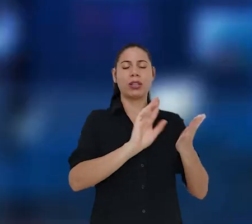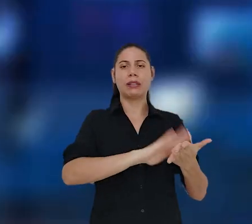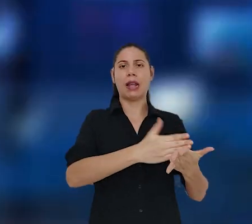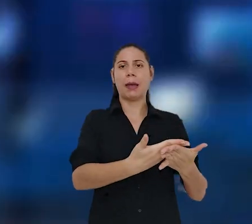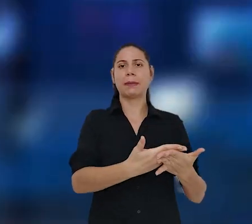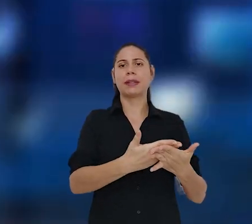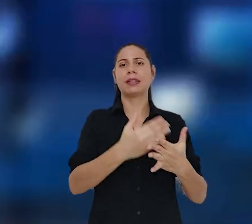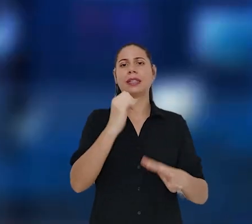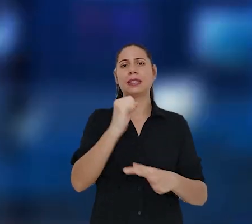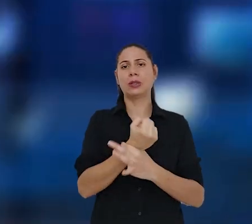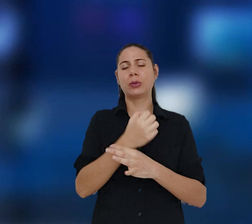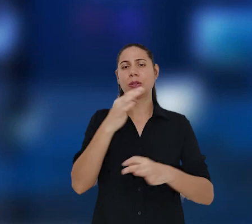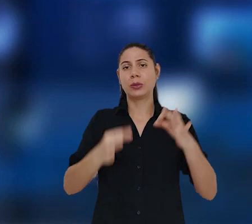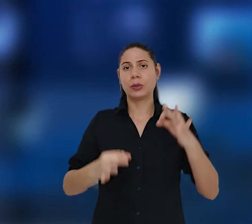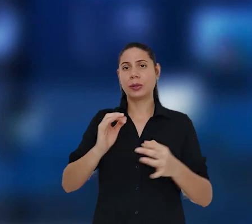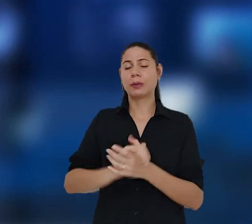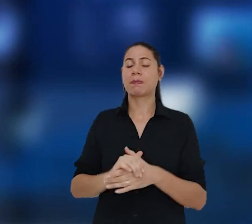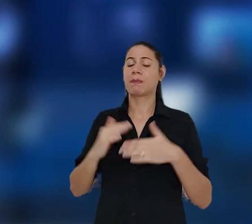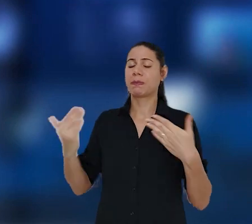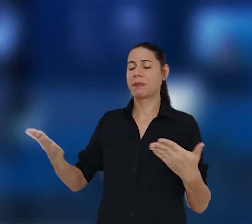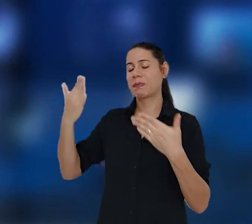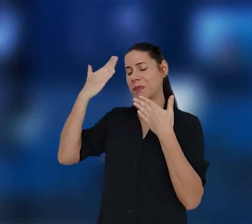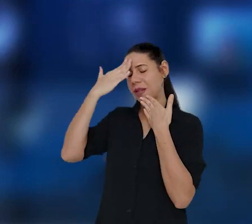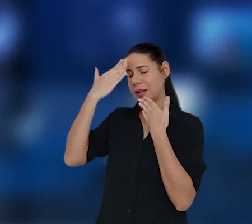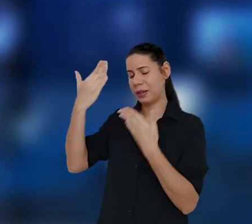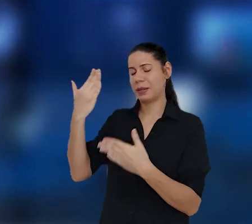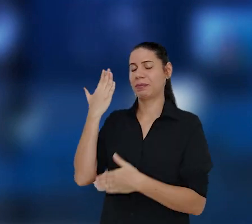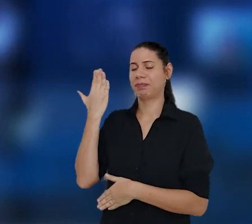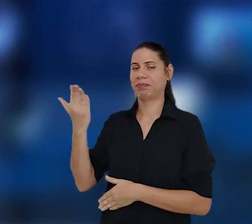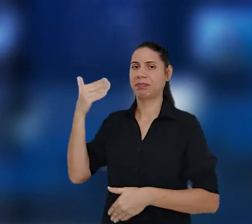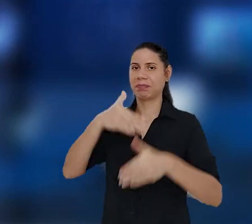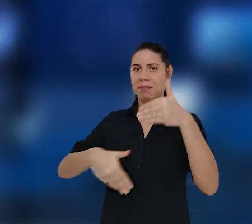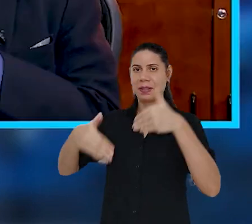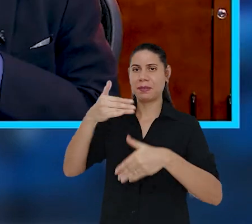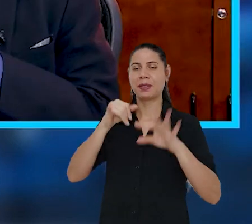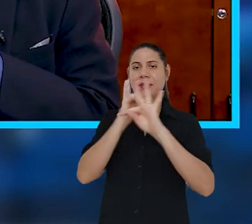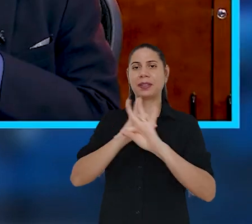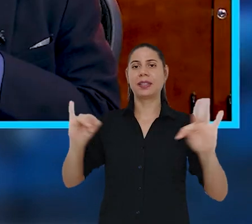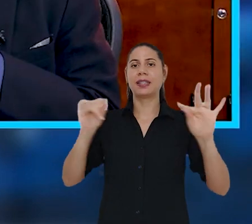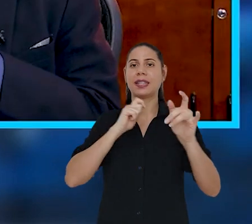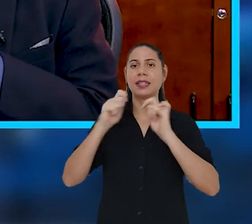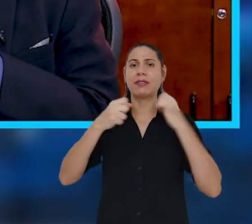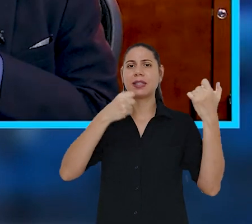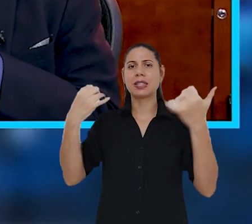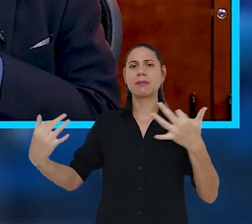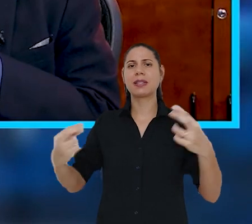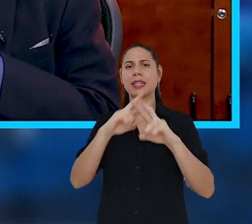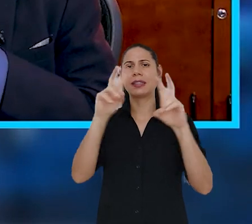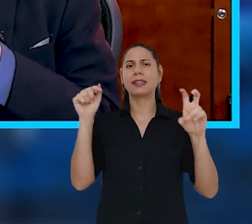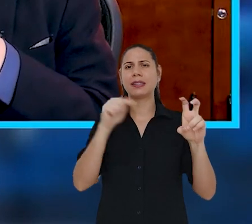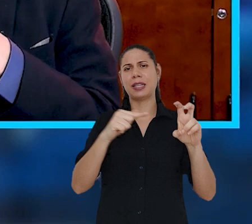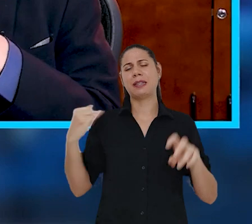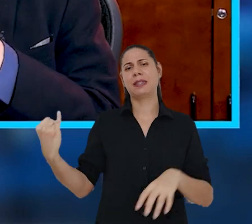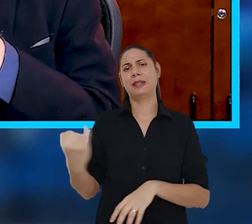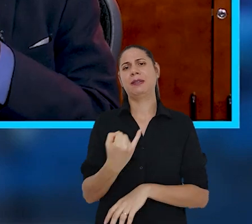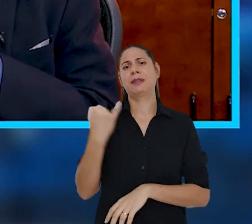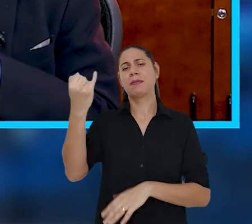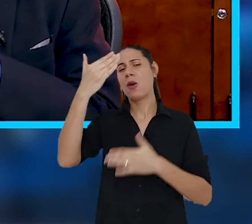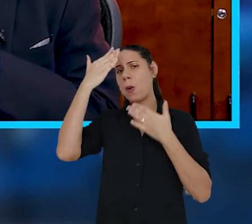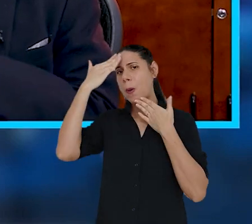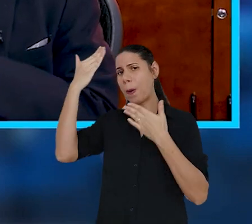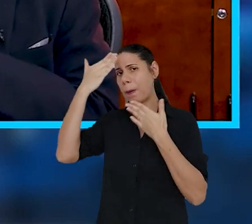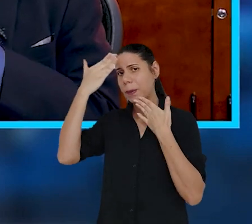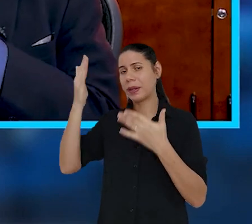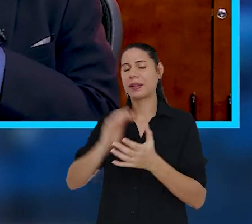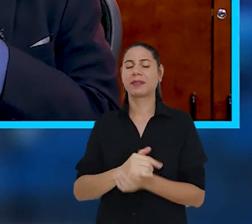jurídica. Doutor Antônio Cláudio, eu gostaria de agradecer a sua participação aqui no Item Entrevista, falando de um assunto tão importante. Muito